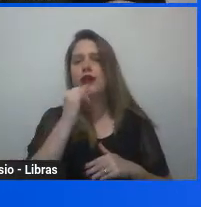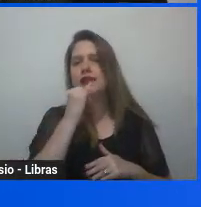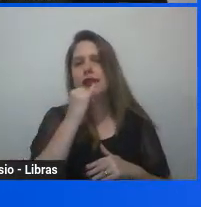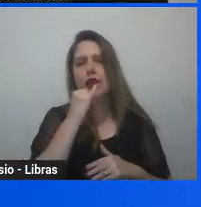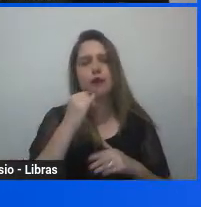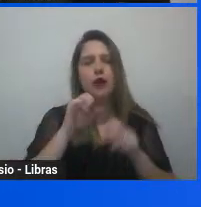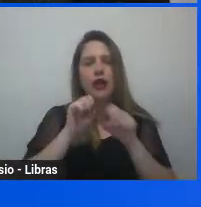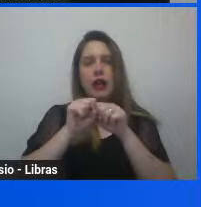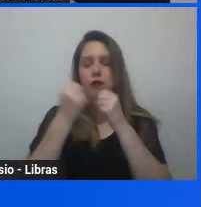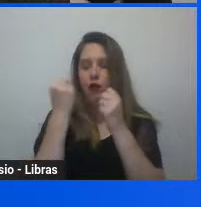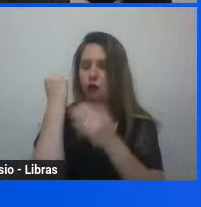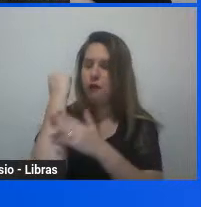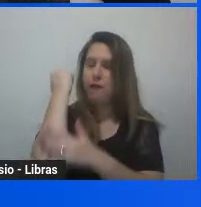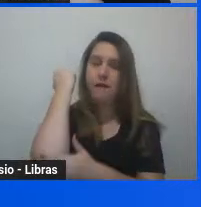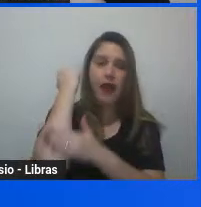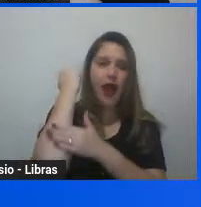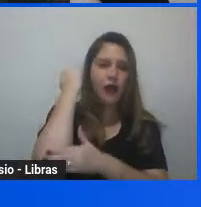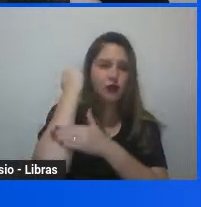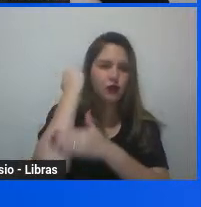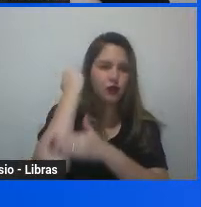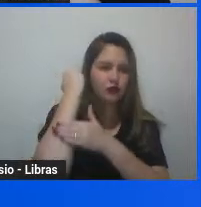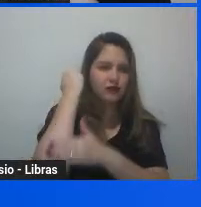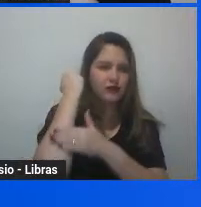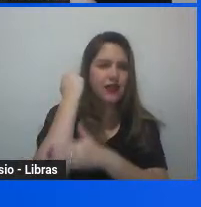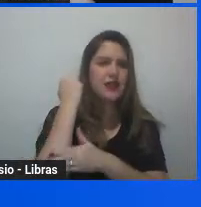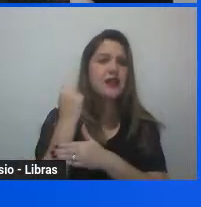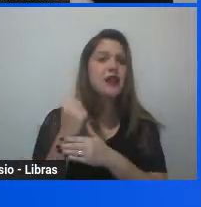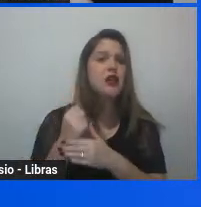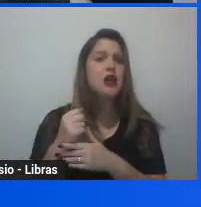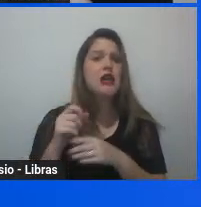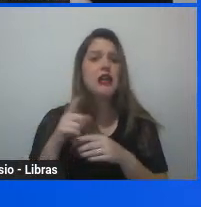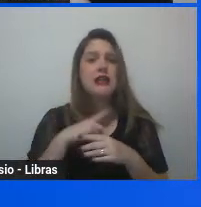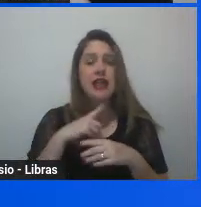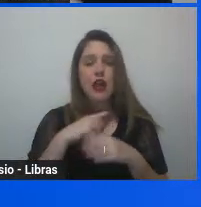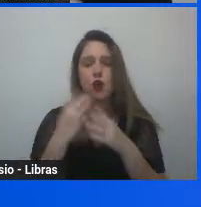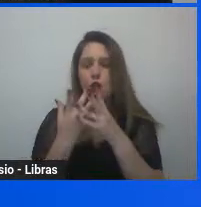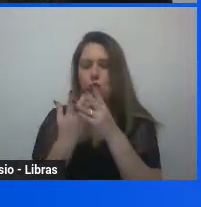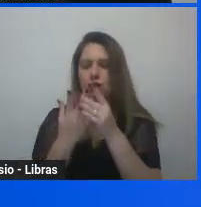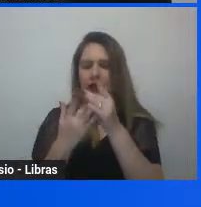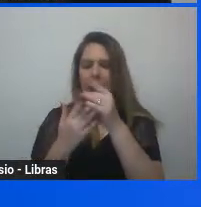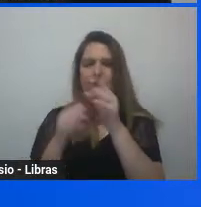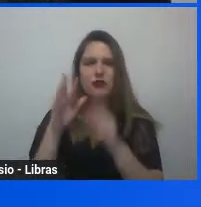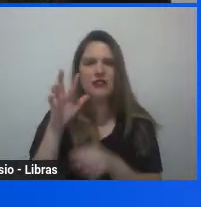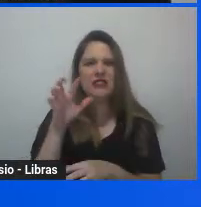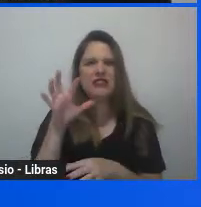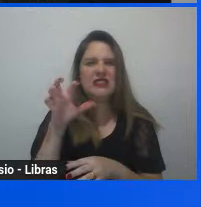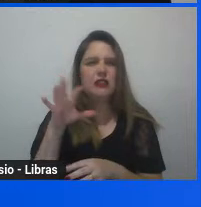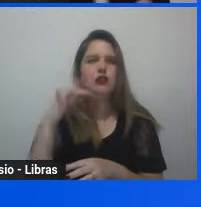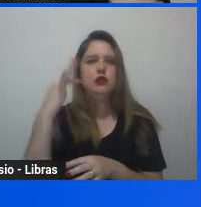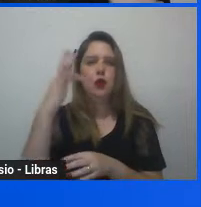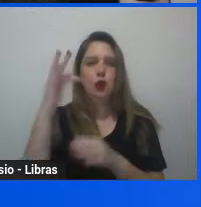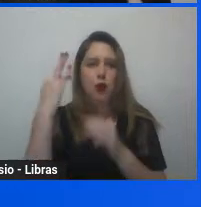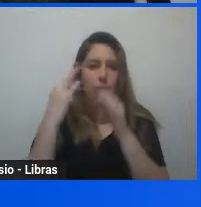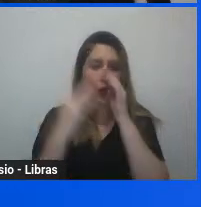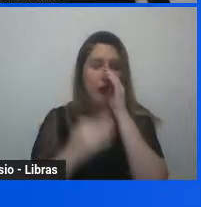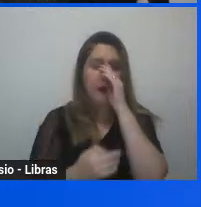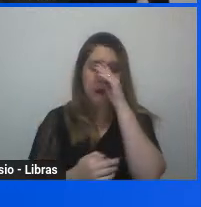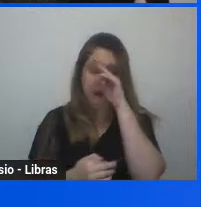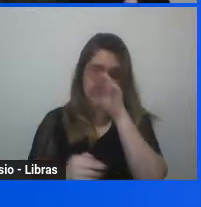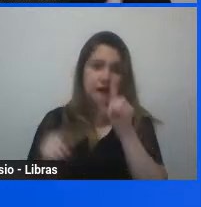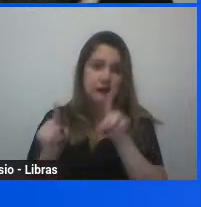braço, né? Quando ele tentar mexer os dedos, vai sentir dor, por